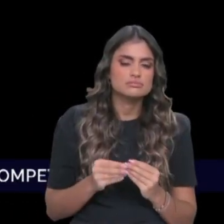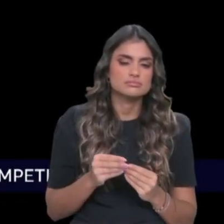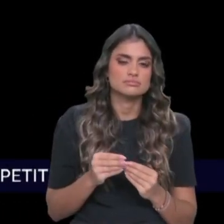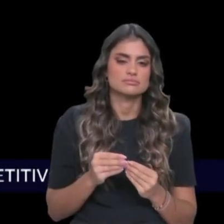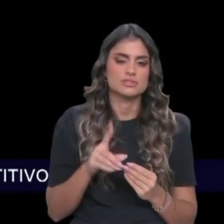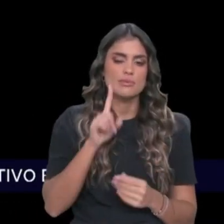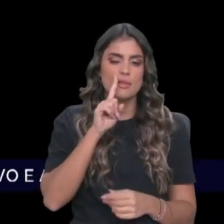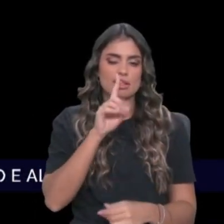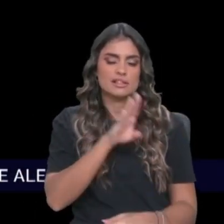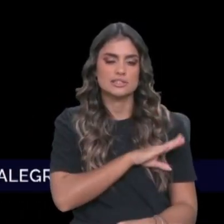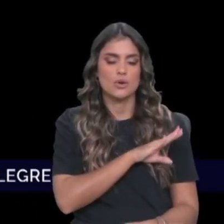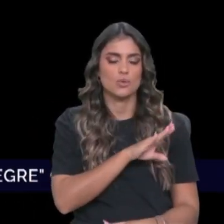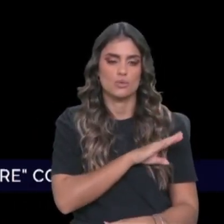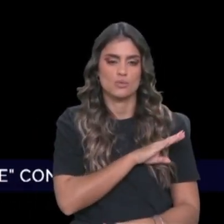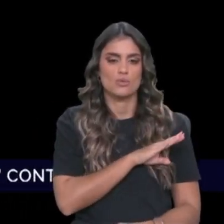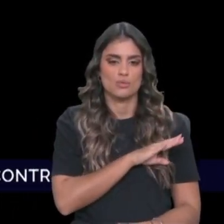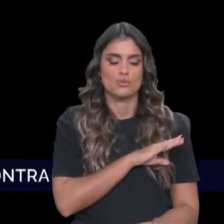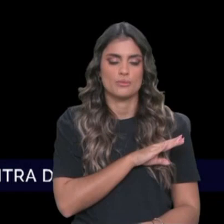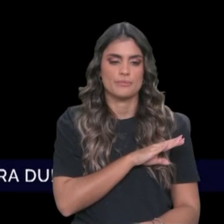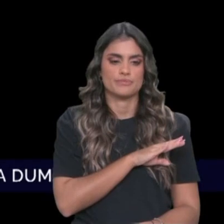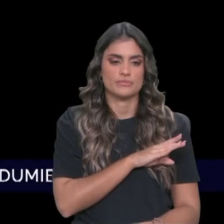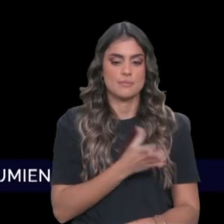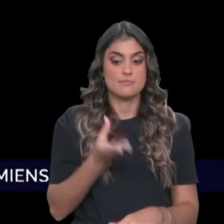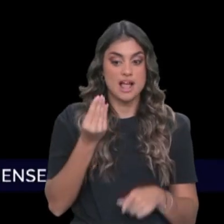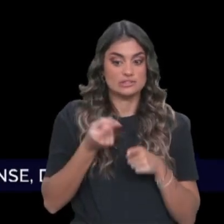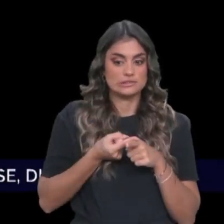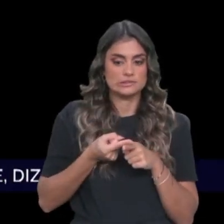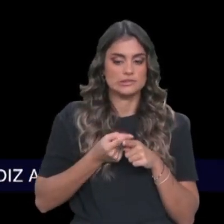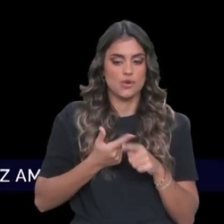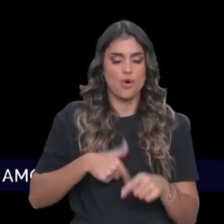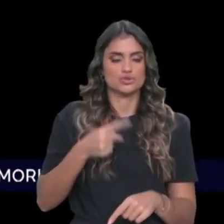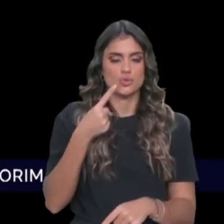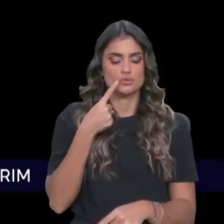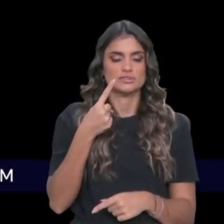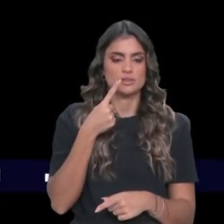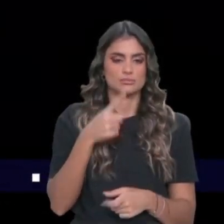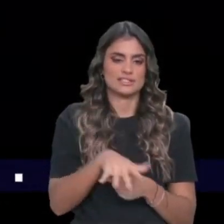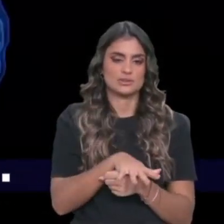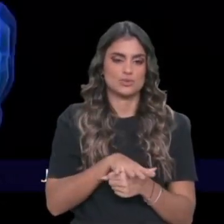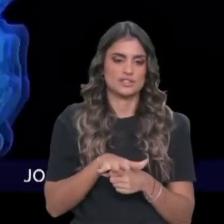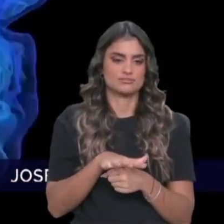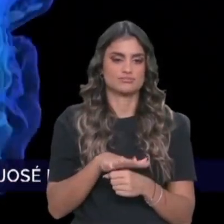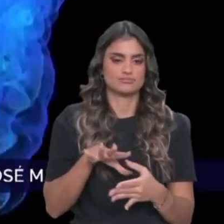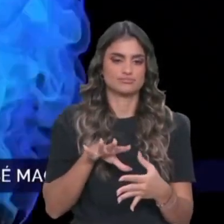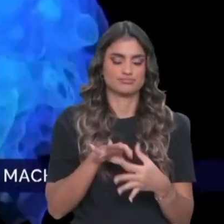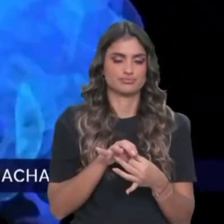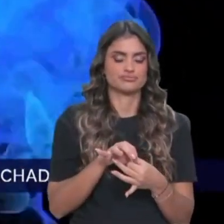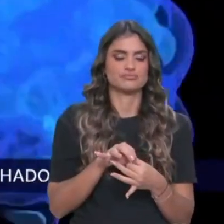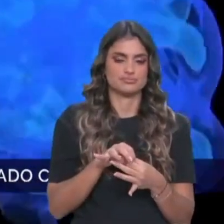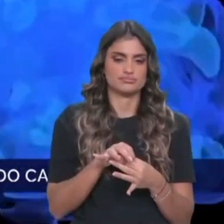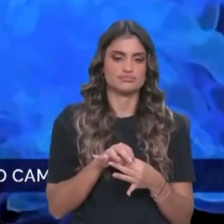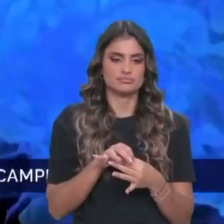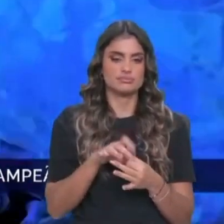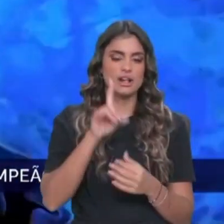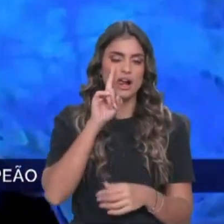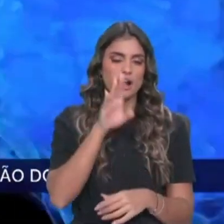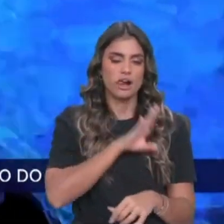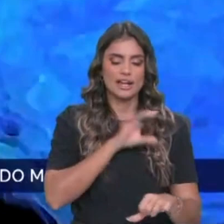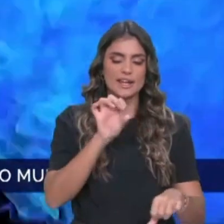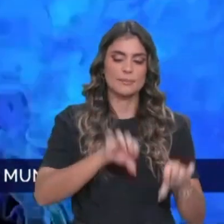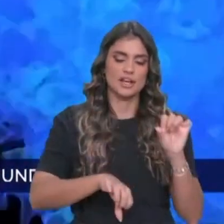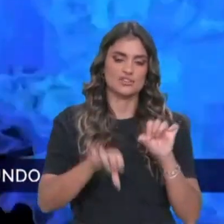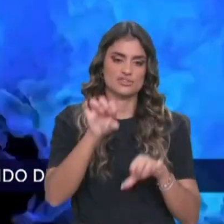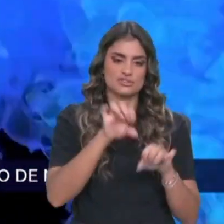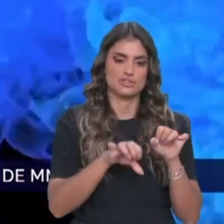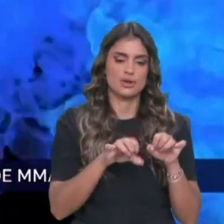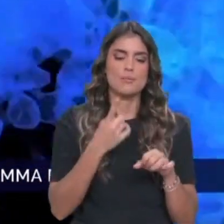é talvez das simulações mais ambiciosas que nós conhecemos deste tipo de simulações químicas, digamos assim, e a